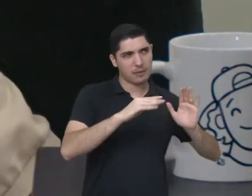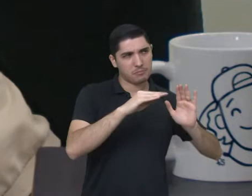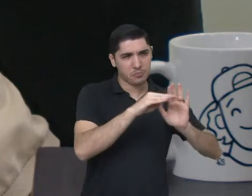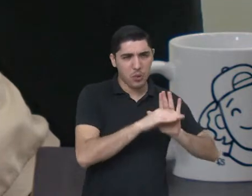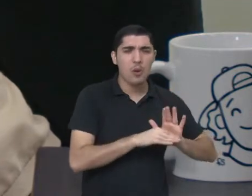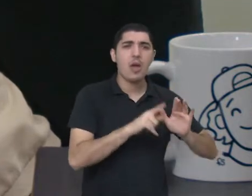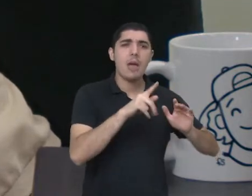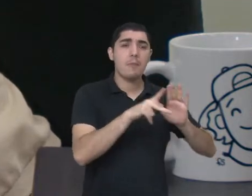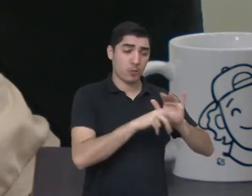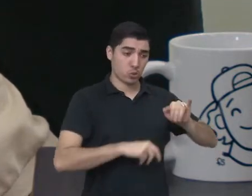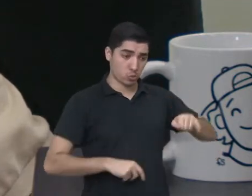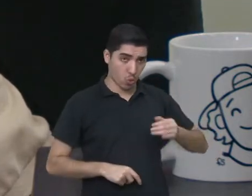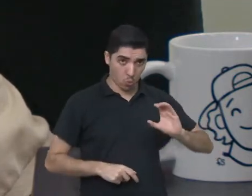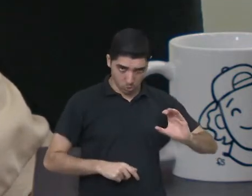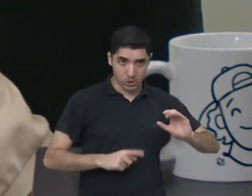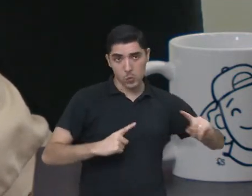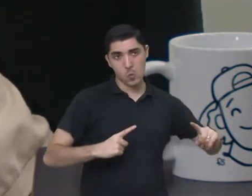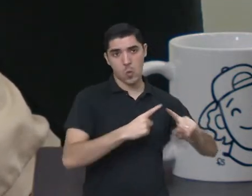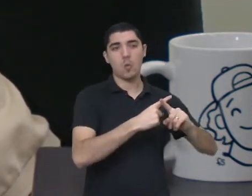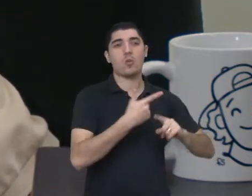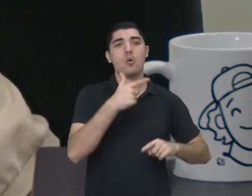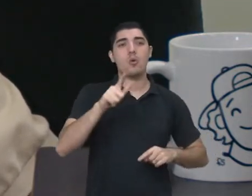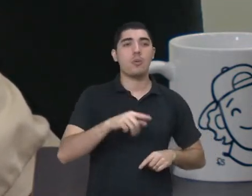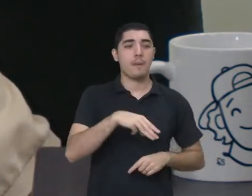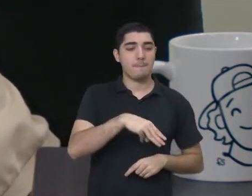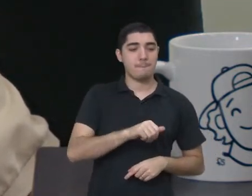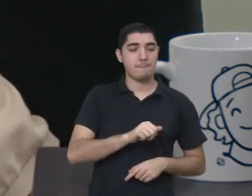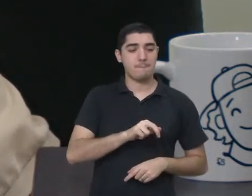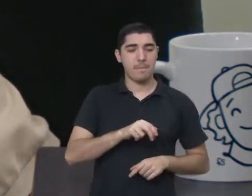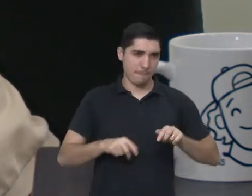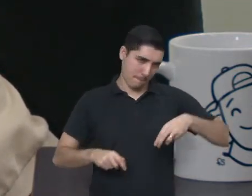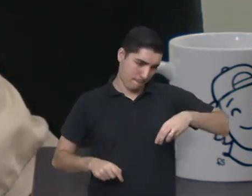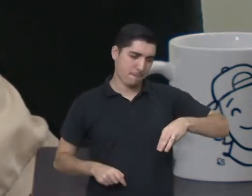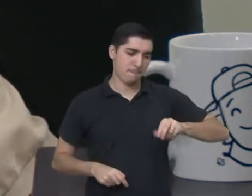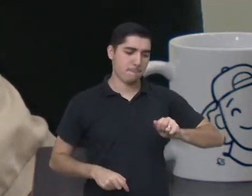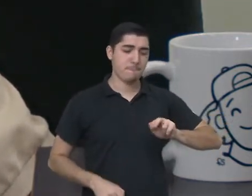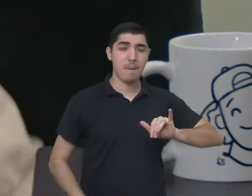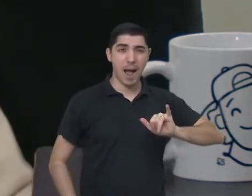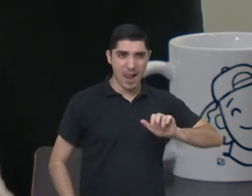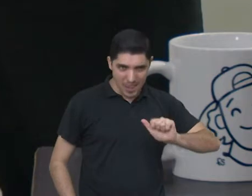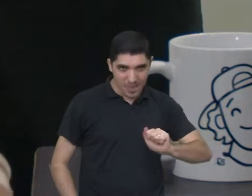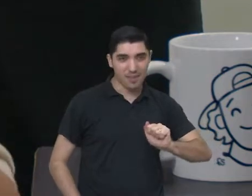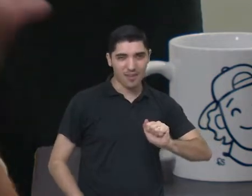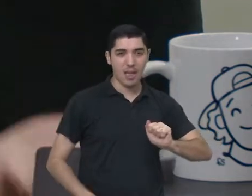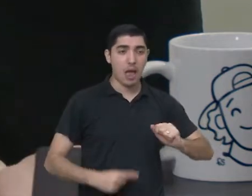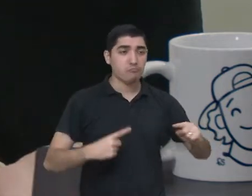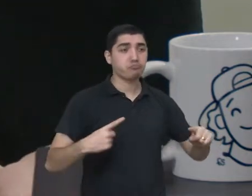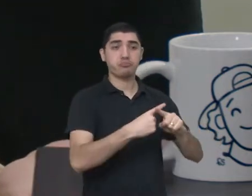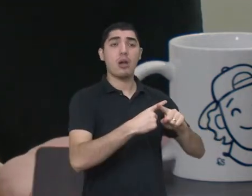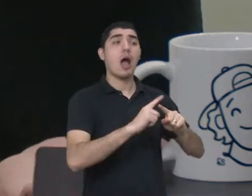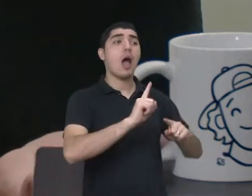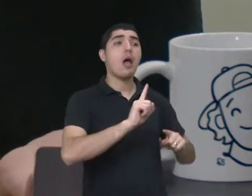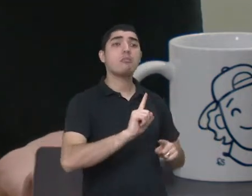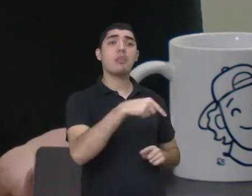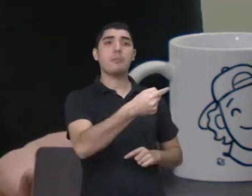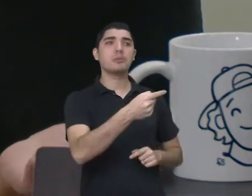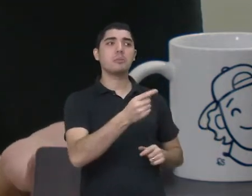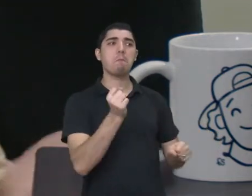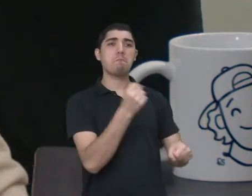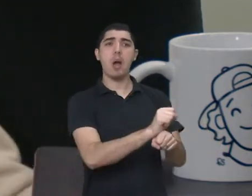você que recebeu, vai lá saber o que é isso aqui. Era uma reunião na Rádio Piratininga. O Cláudio Brasil estava